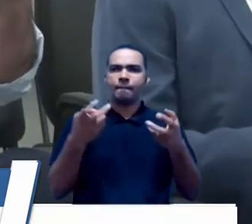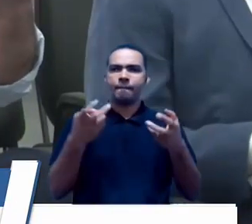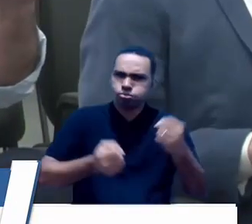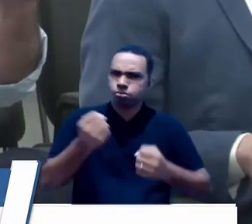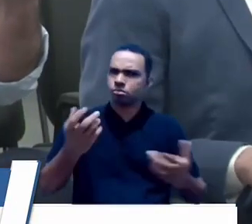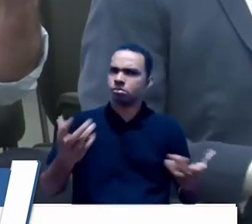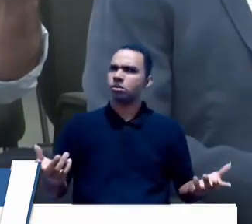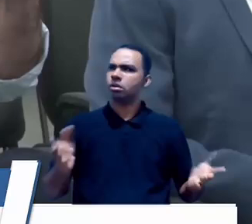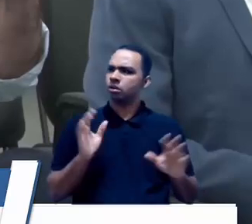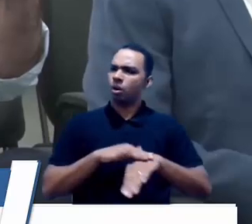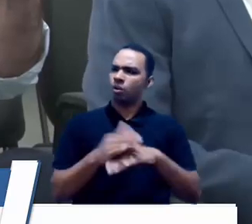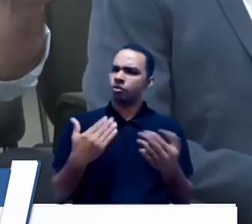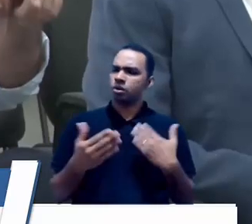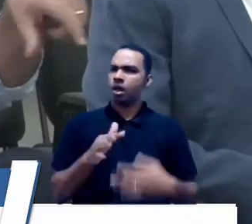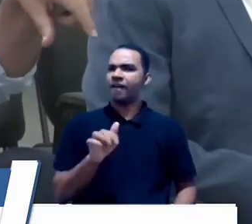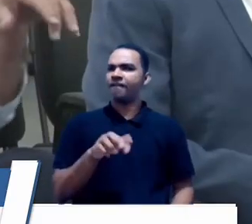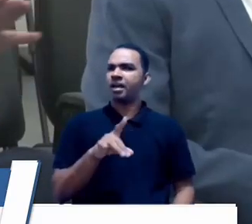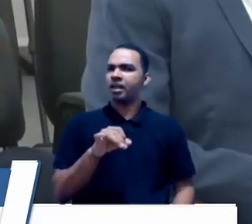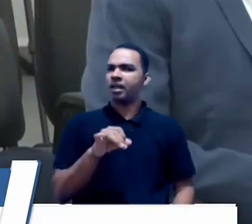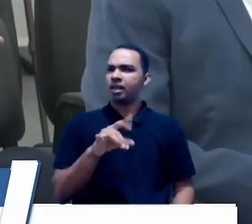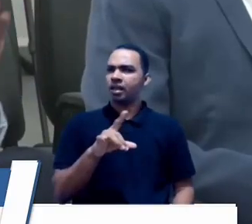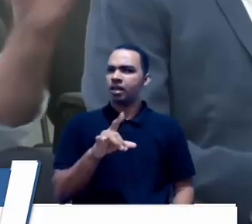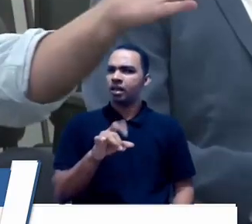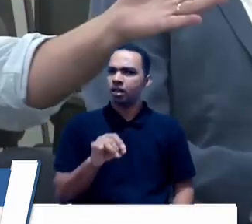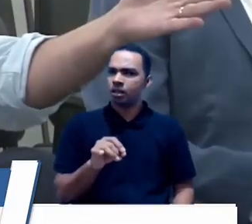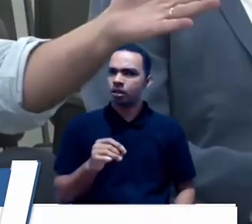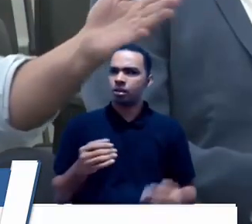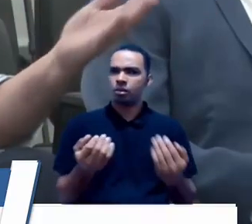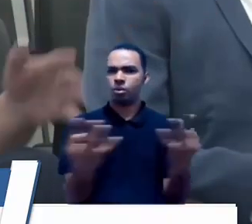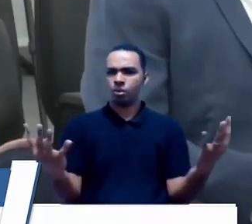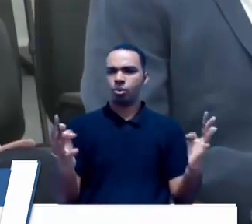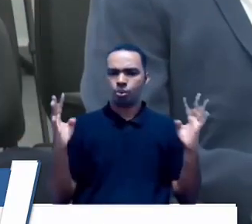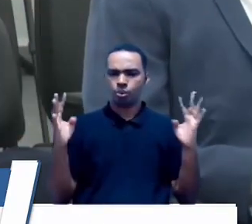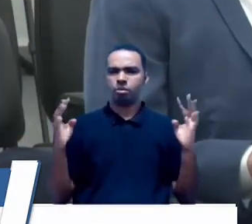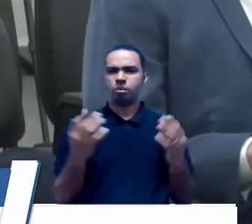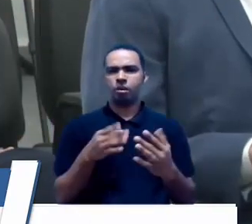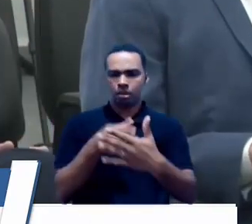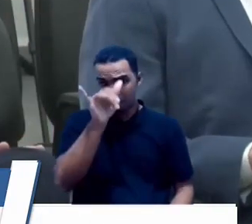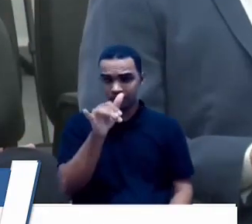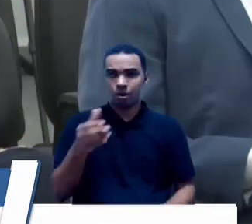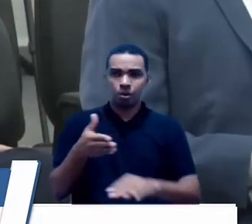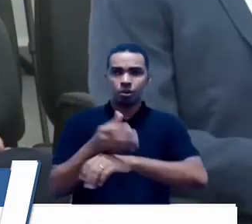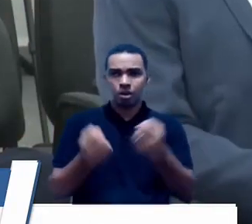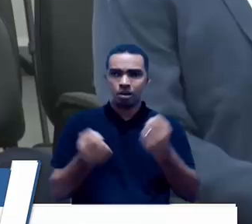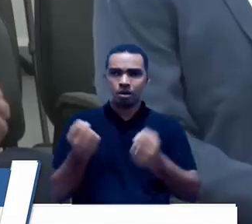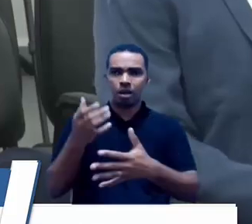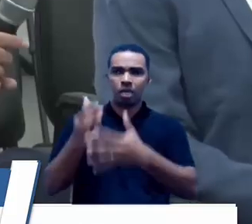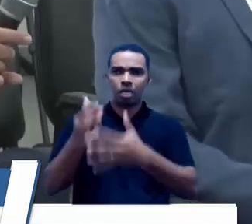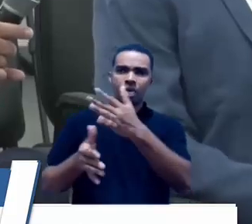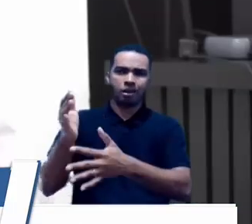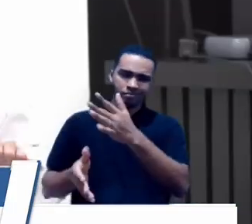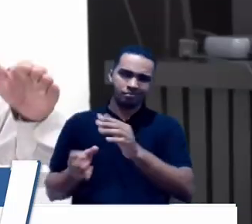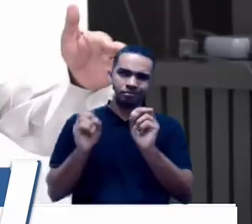ele colocar uns tubos, alguma coisa, para evitar o pessoal entrar com o carro lá dentro, está atrapalhando muito também. Falou, Zezinho. Então, Zezinho, mas tem